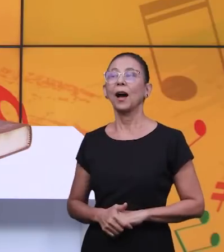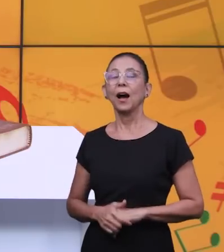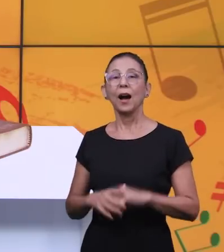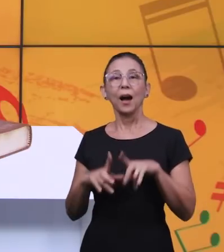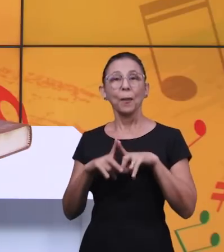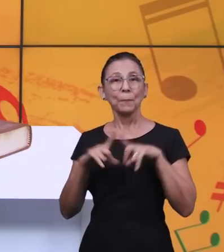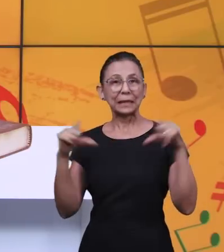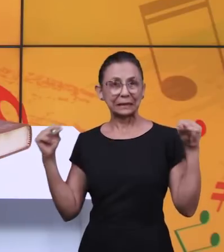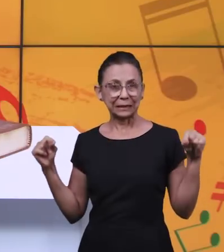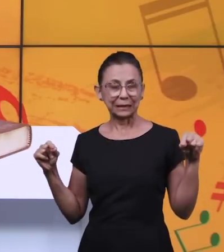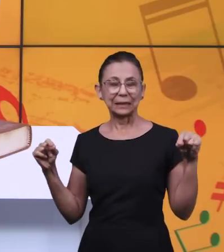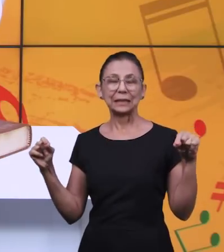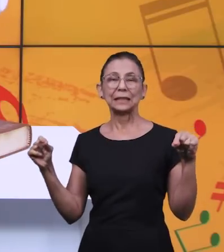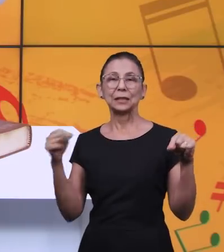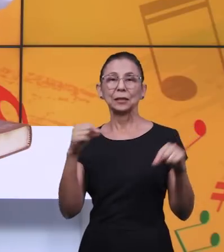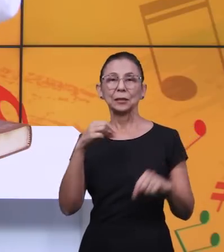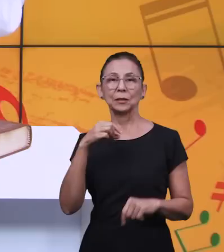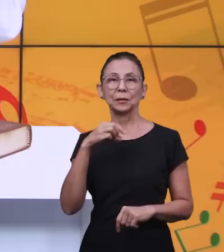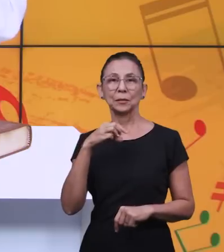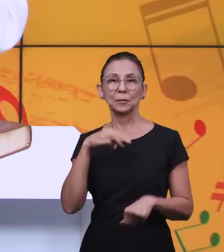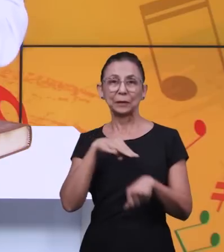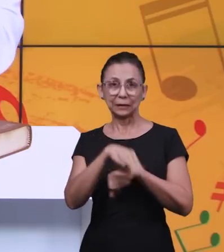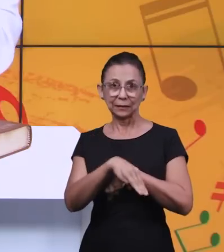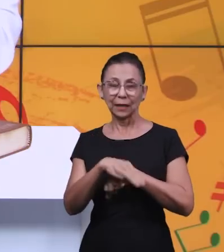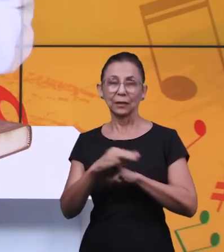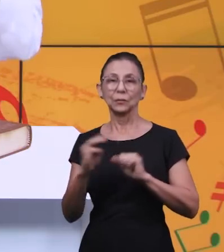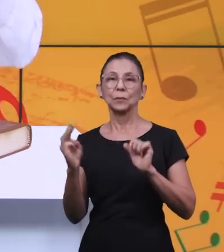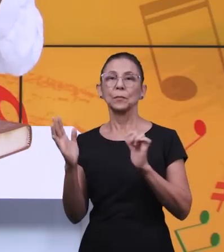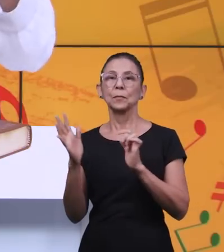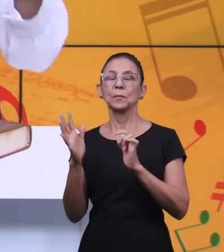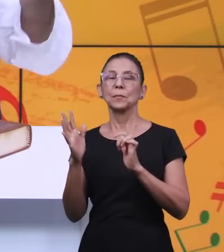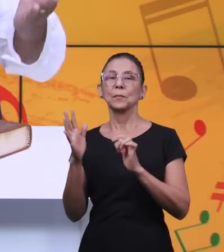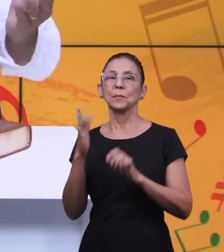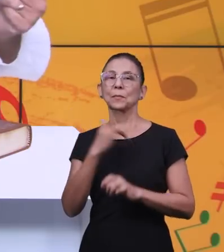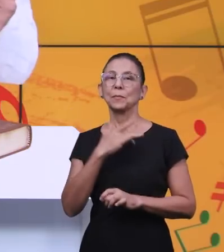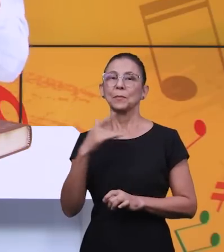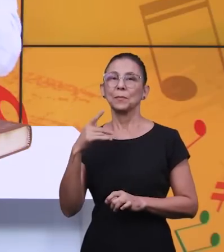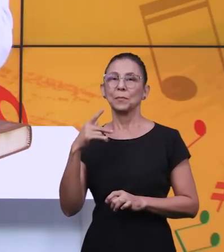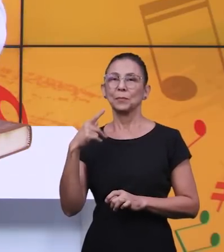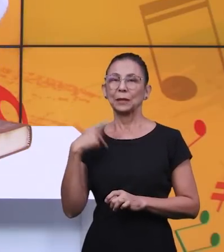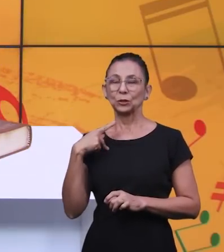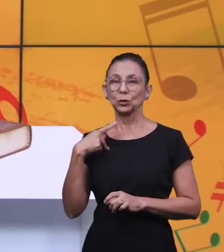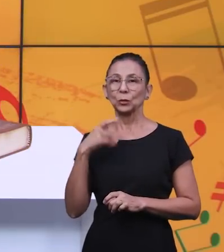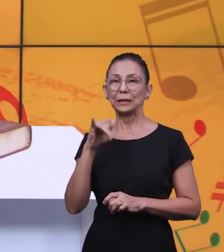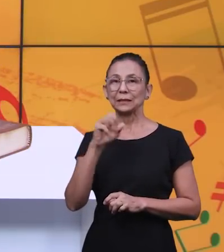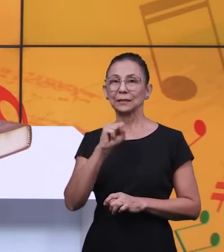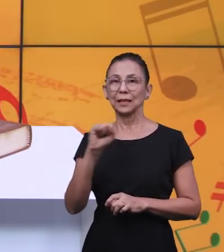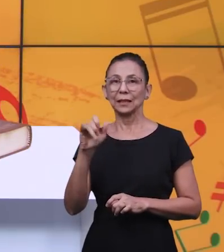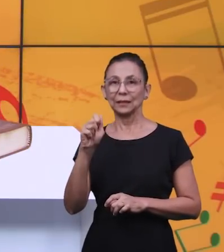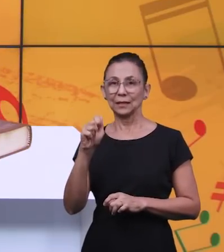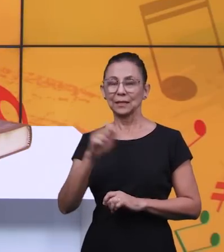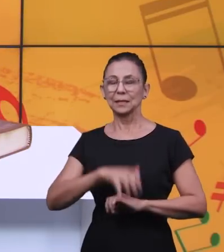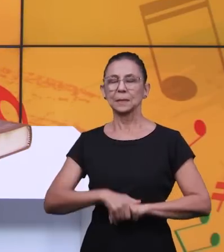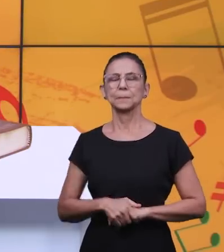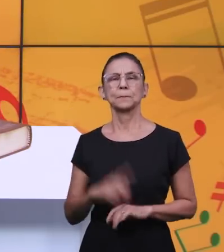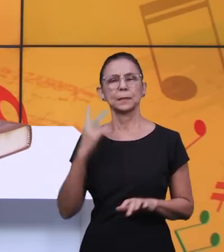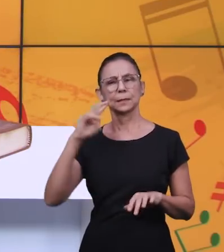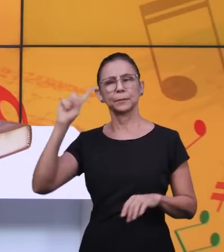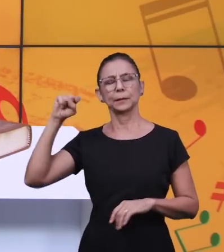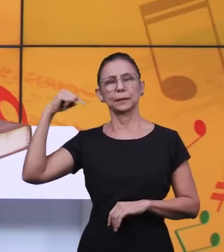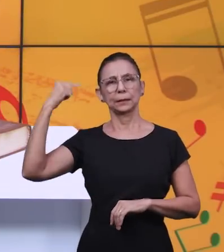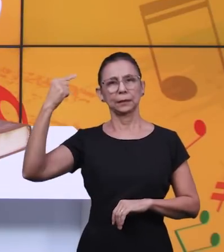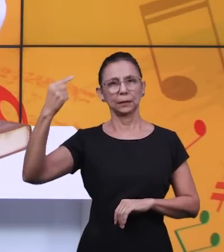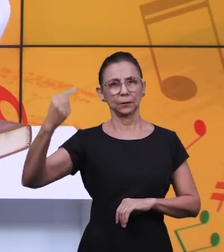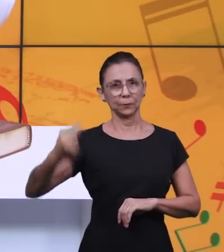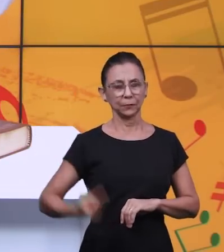que está no ministério do pastor Isaías Diniz. Que bênção! Na próxima semana, teremos